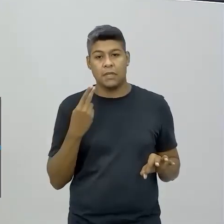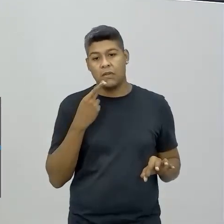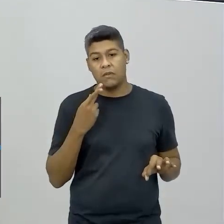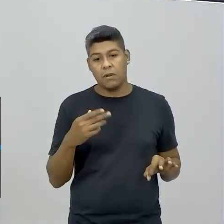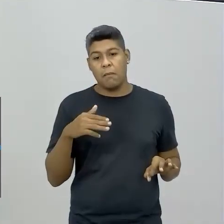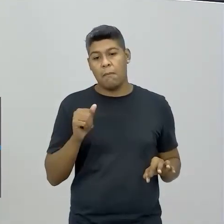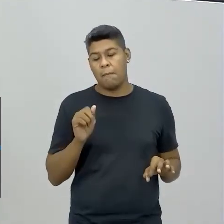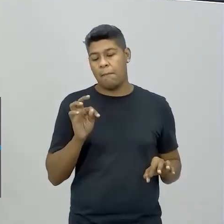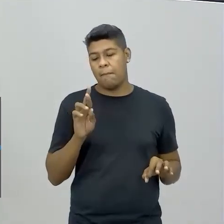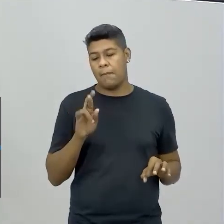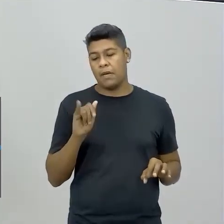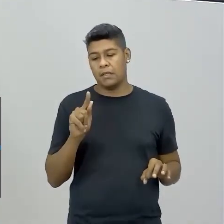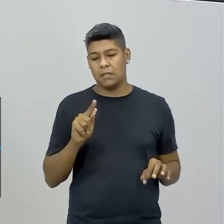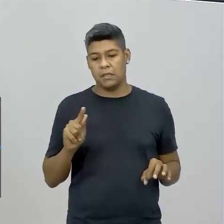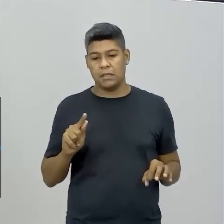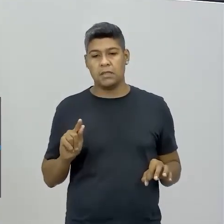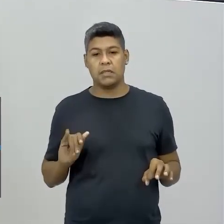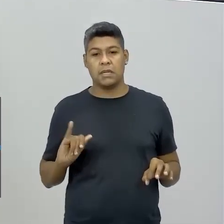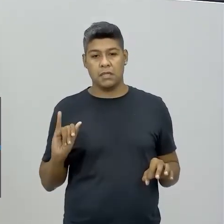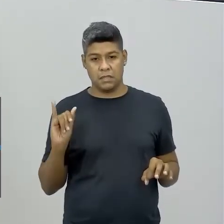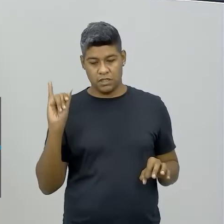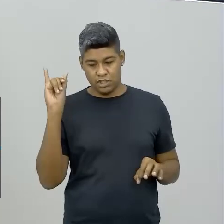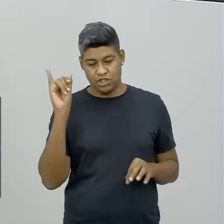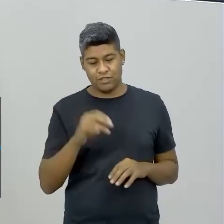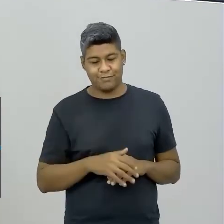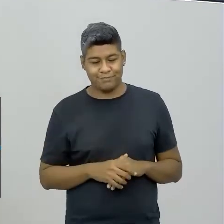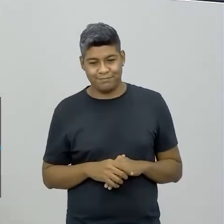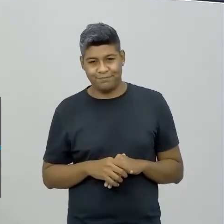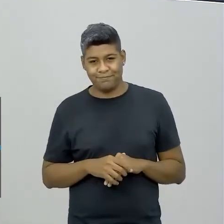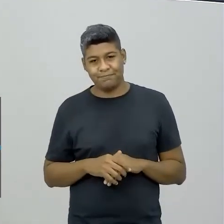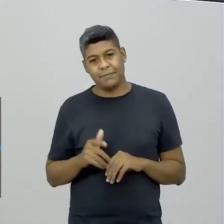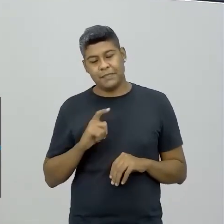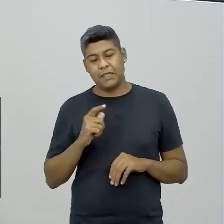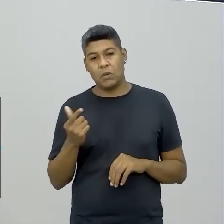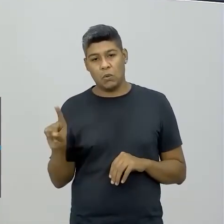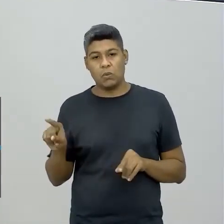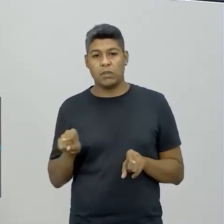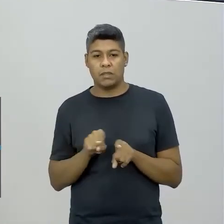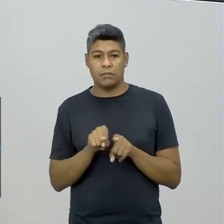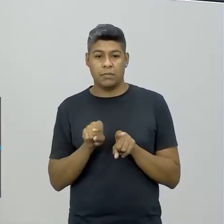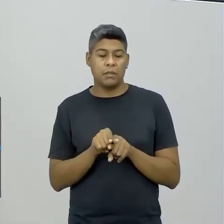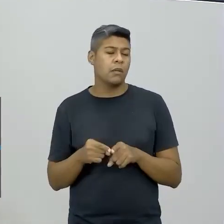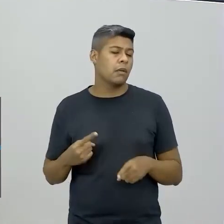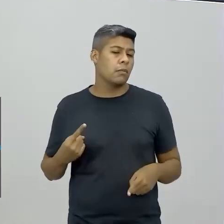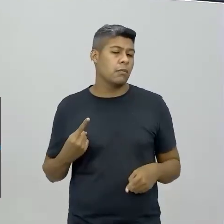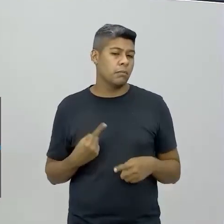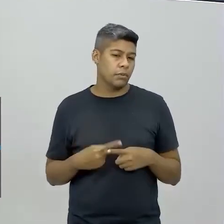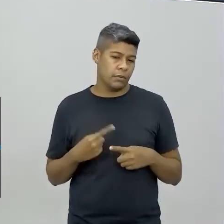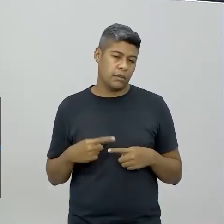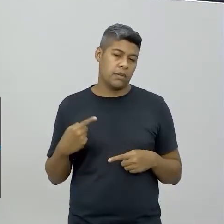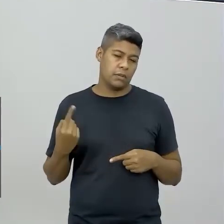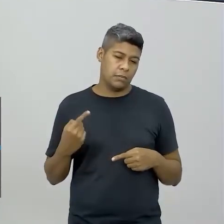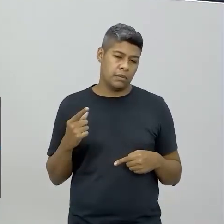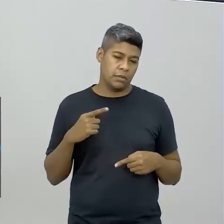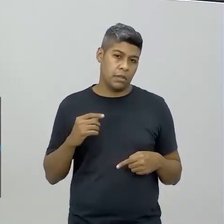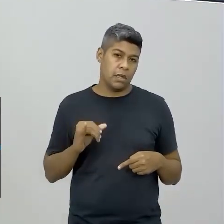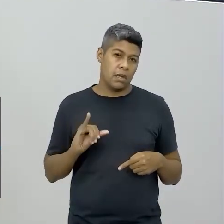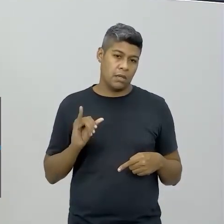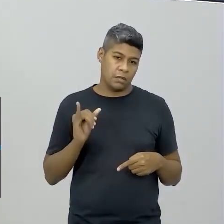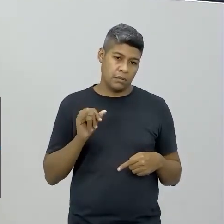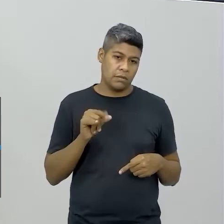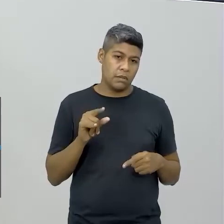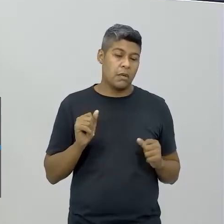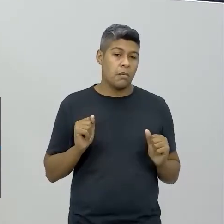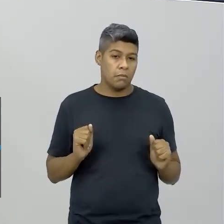matriz energética de eletricidade, tá certo? Embora tenha outras. E por que isso? Porque depois que você tem eletricidade,